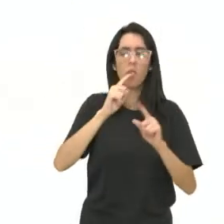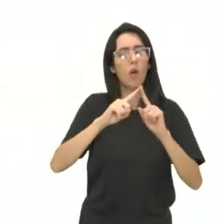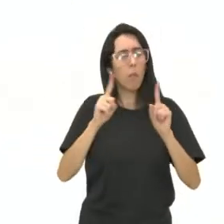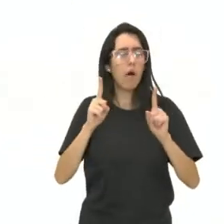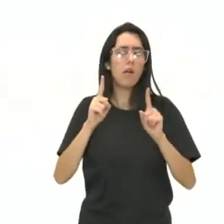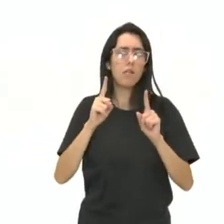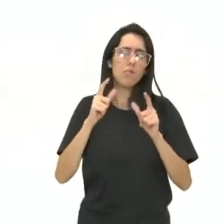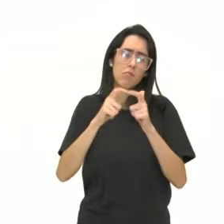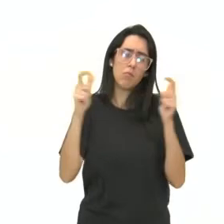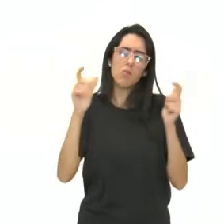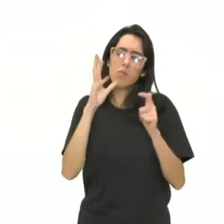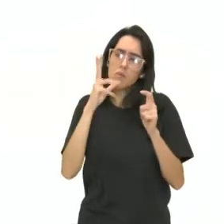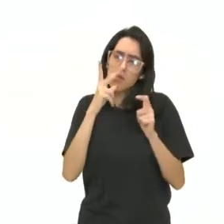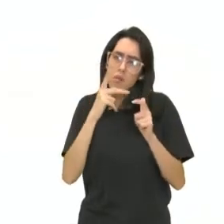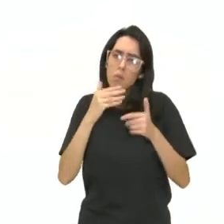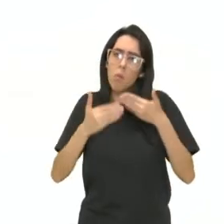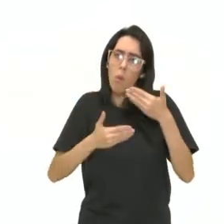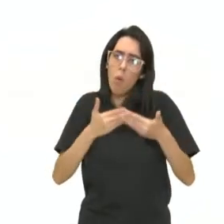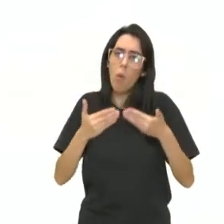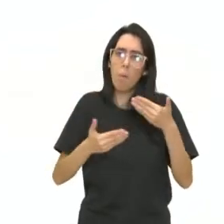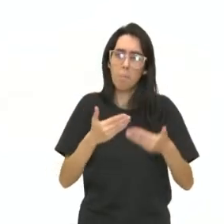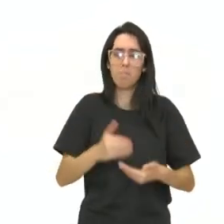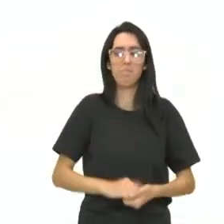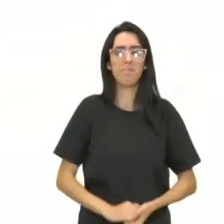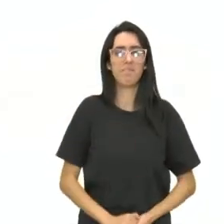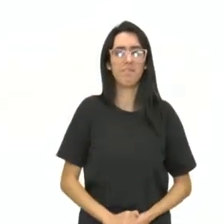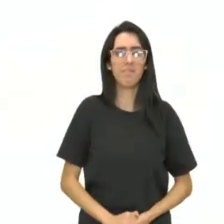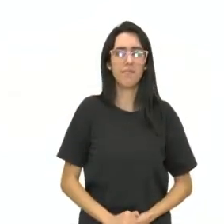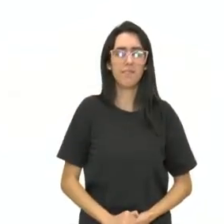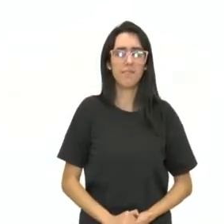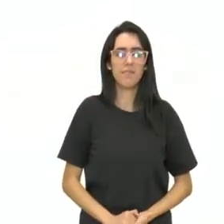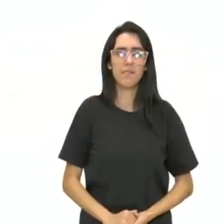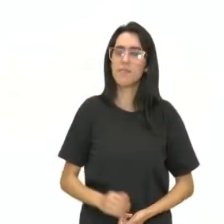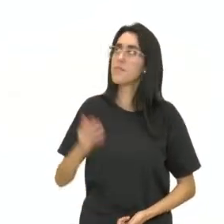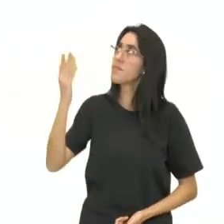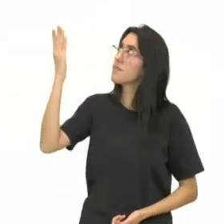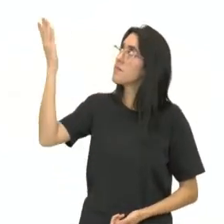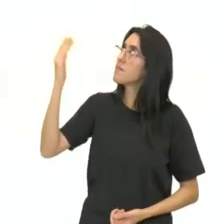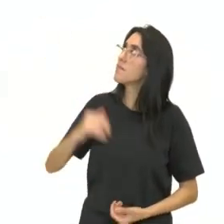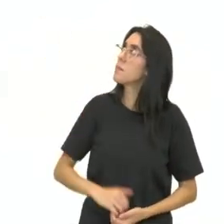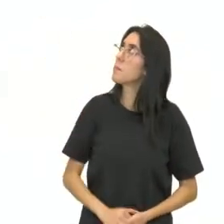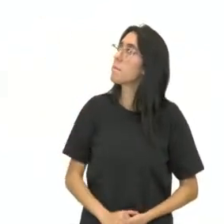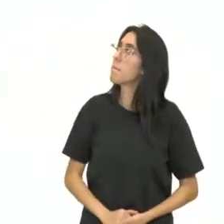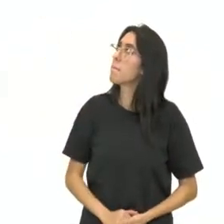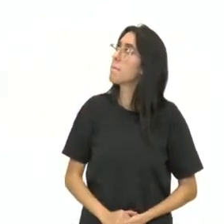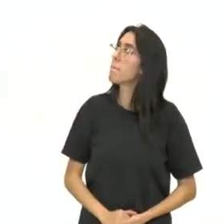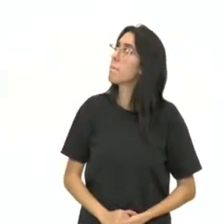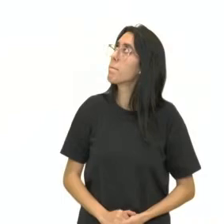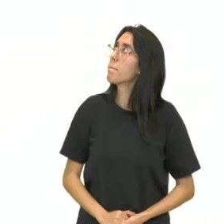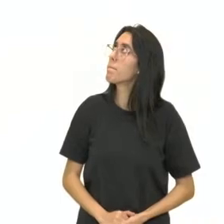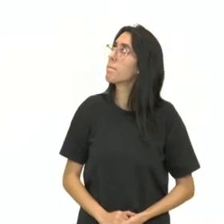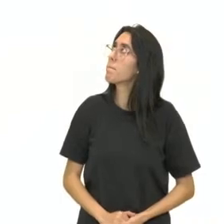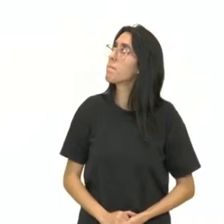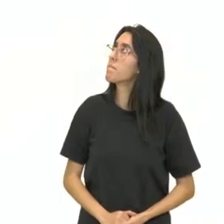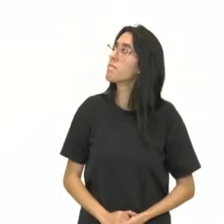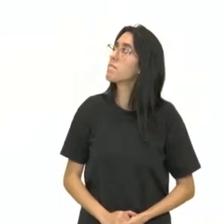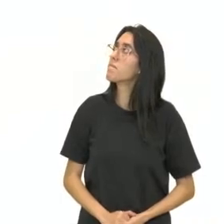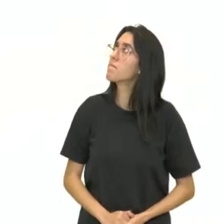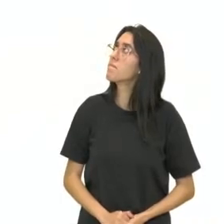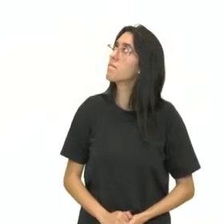mais adjetivo, mais particípio. Mi amigo se quedou surpreendido com a